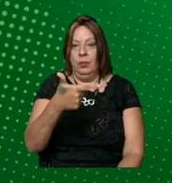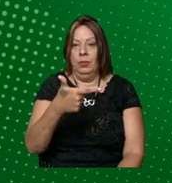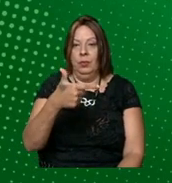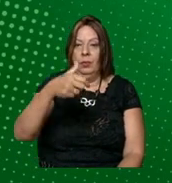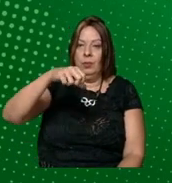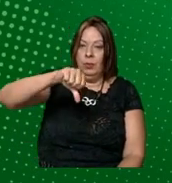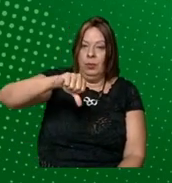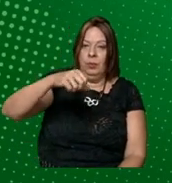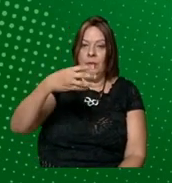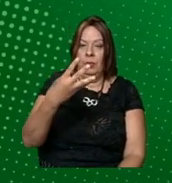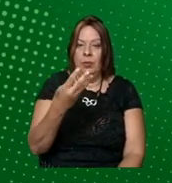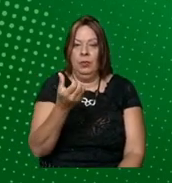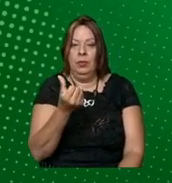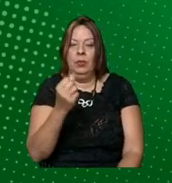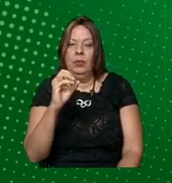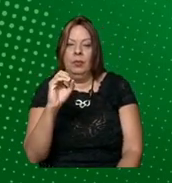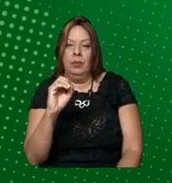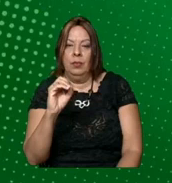de número